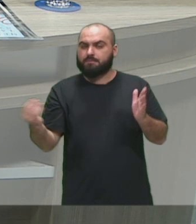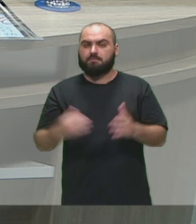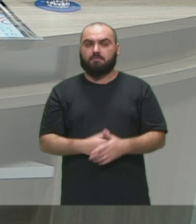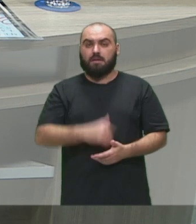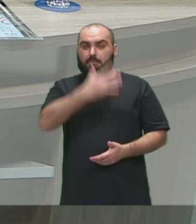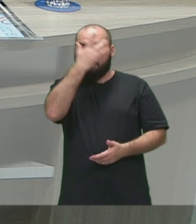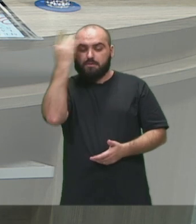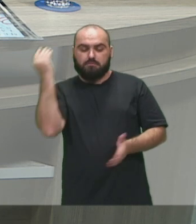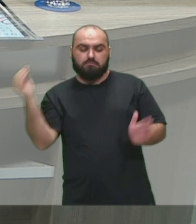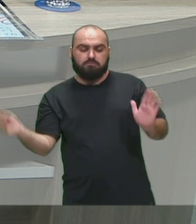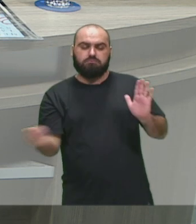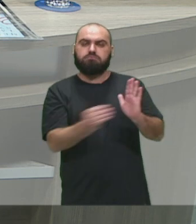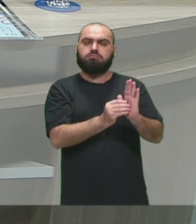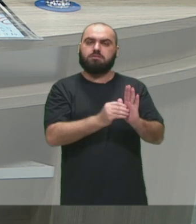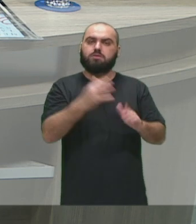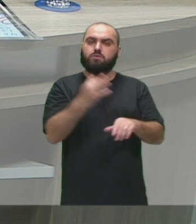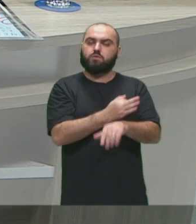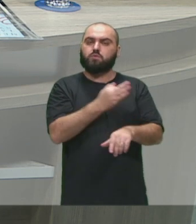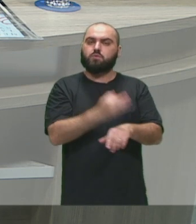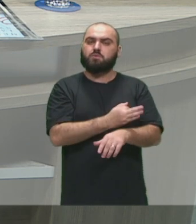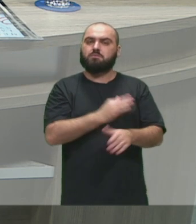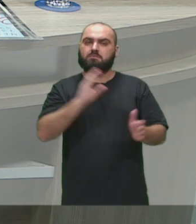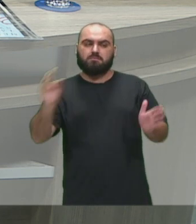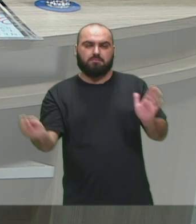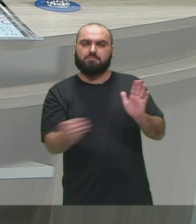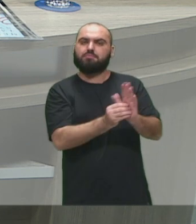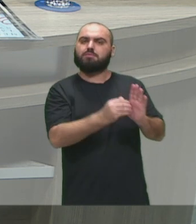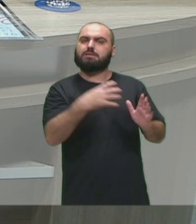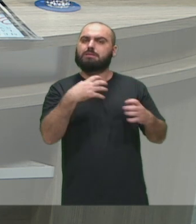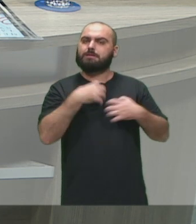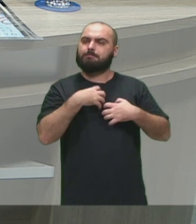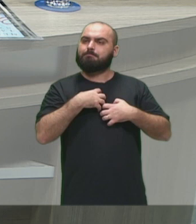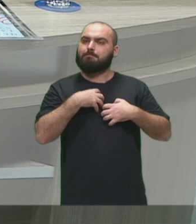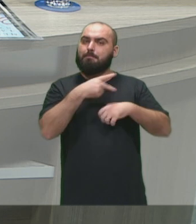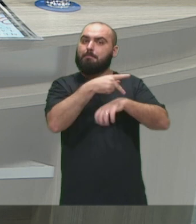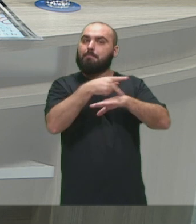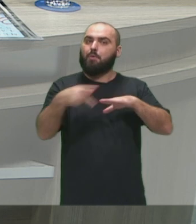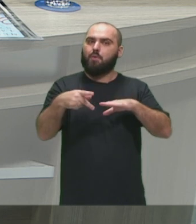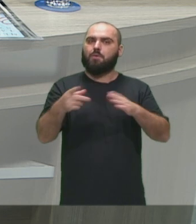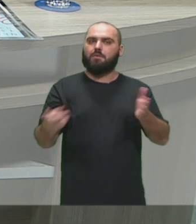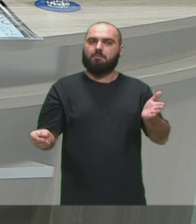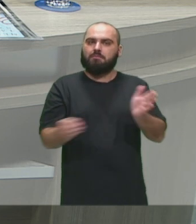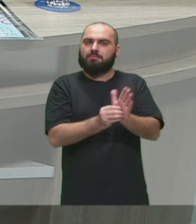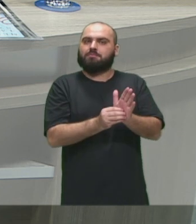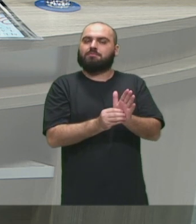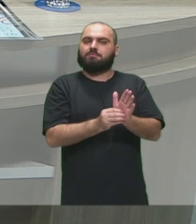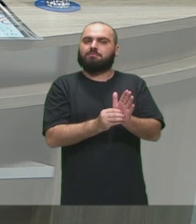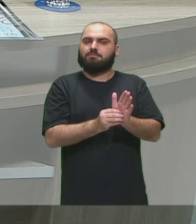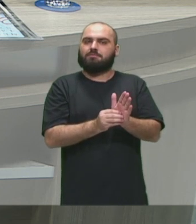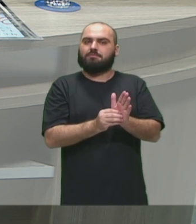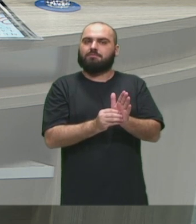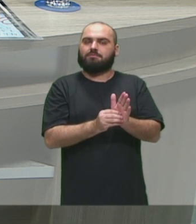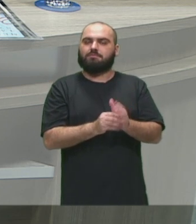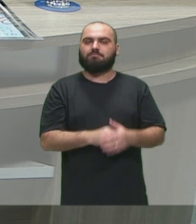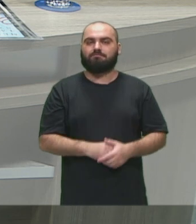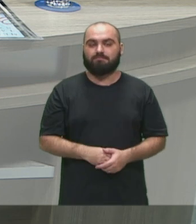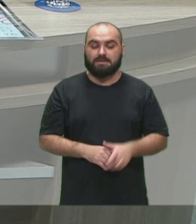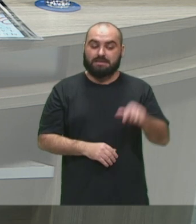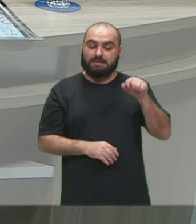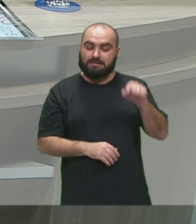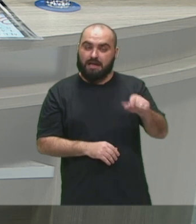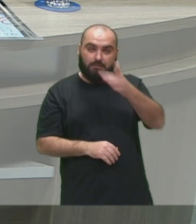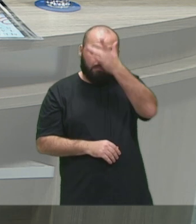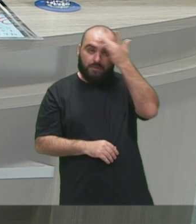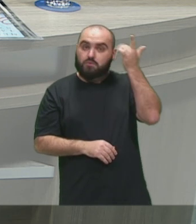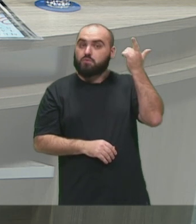a dor, a pessoa coloca o sentimento puro dela, a essência dela no que ela está escrevendo. E ela consegue